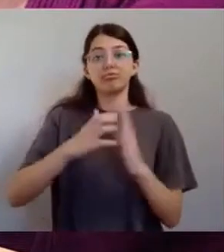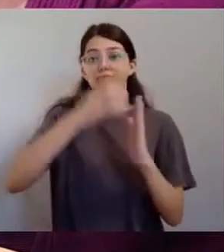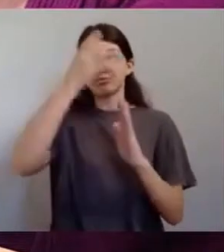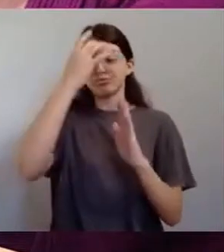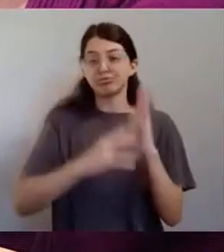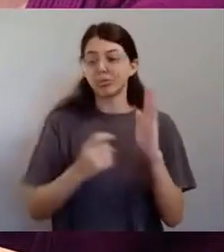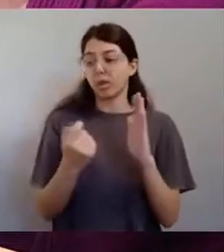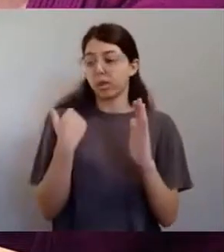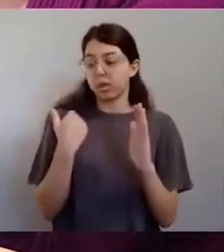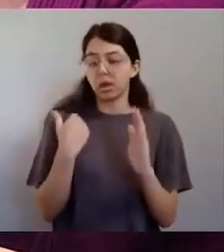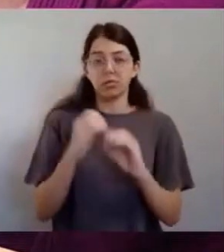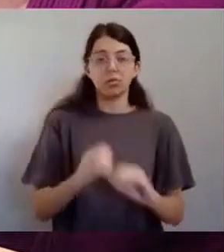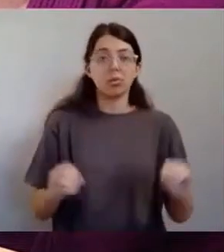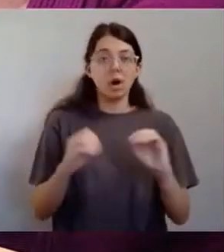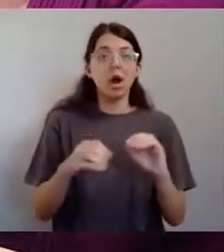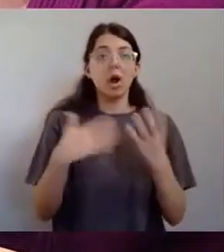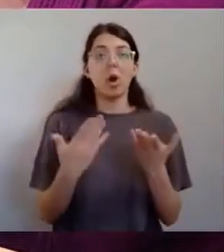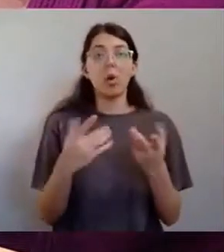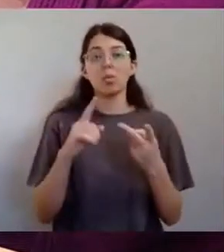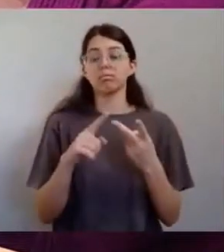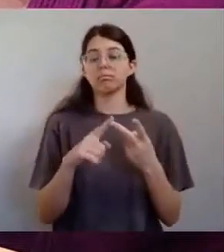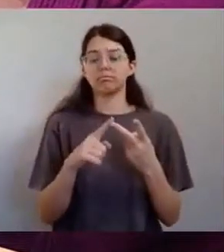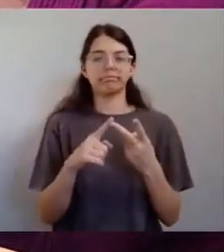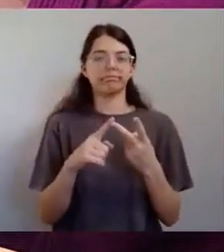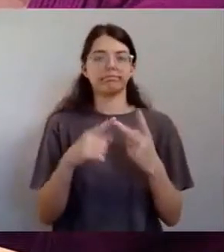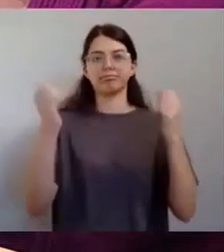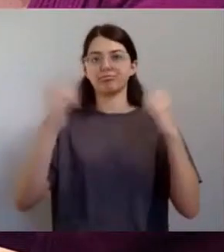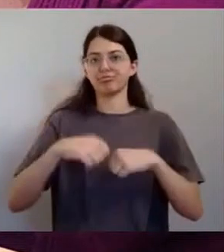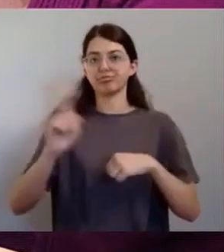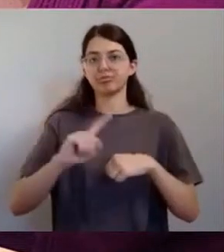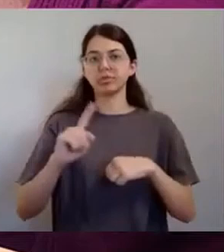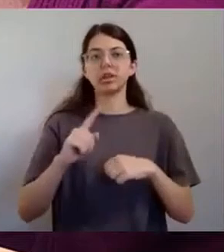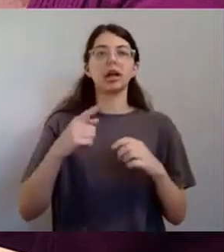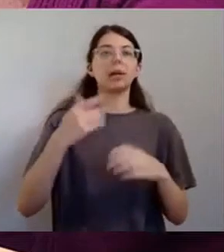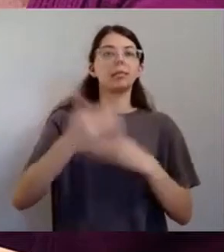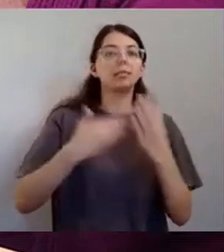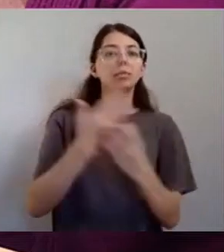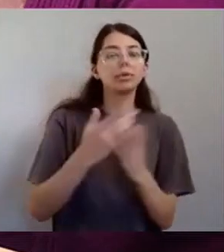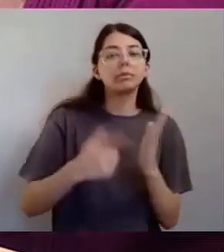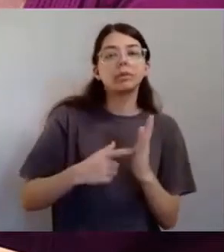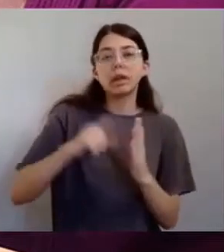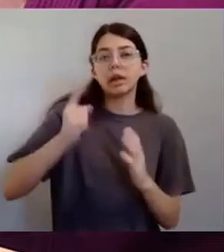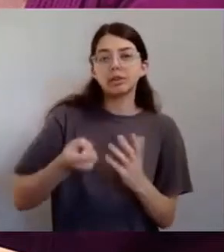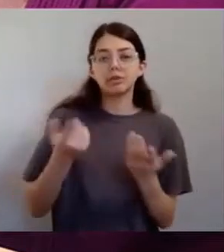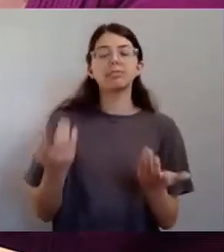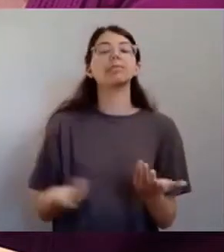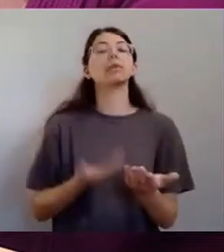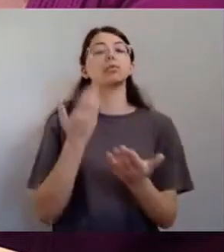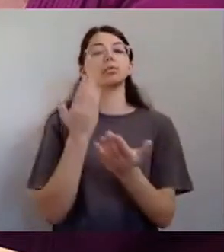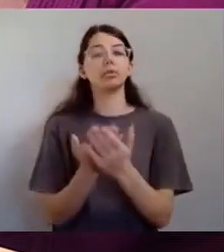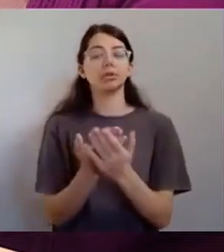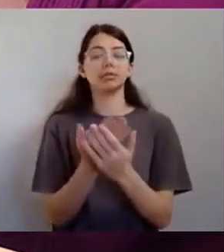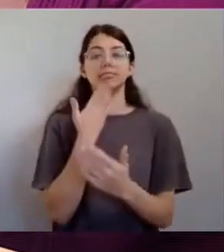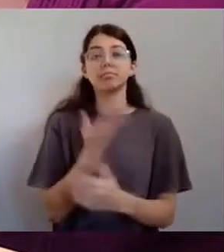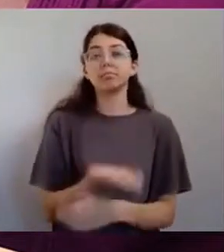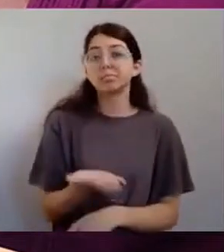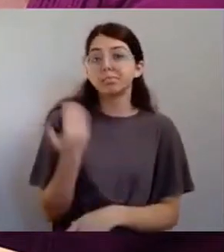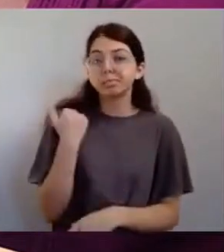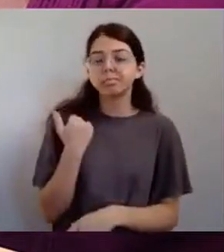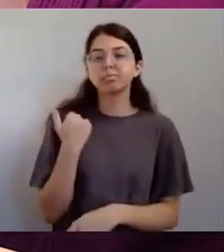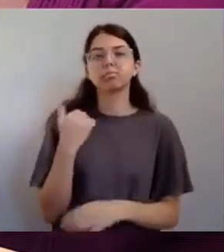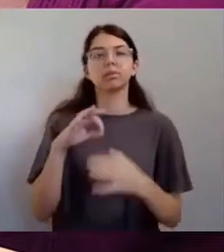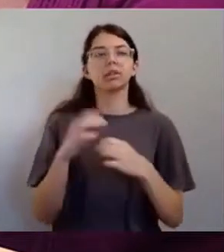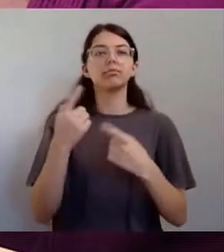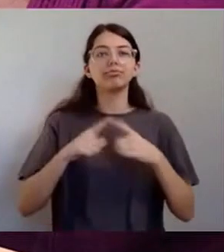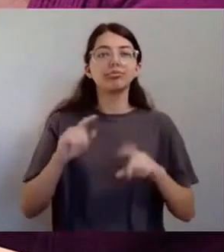este loteamento ou há aqui uma discordância sobre o que é necessário ao processo. A proposta é também omissa quanto à explicação para estas diferenças. Face